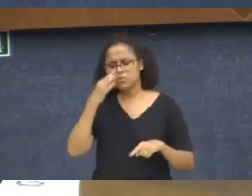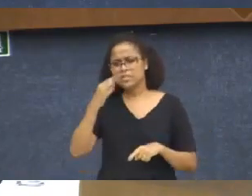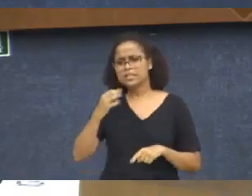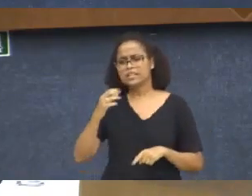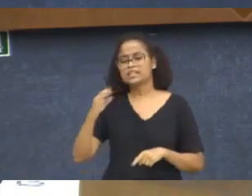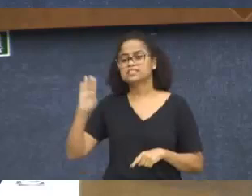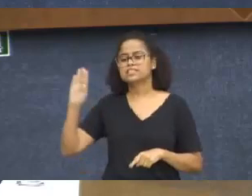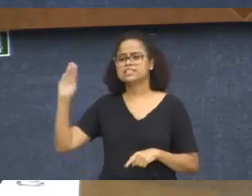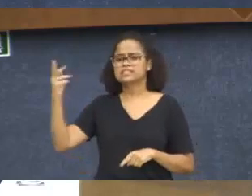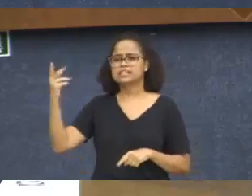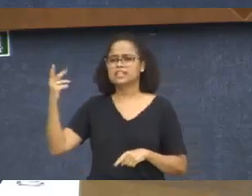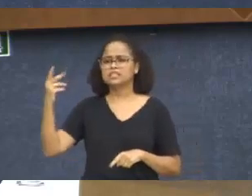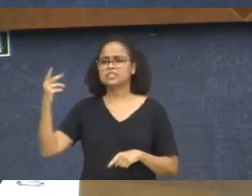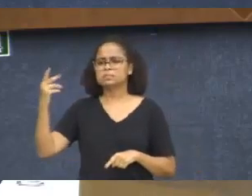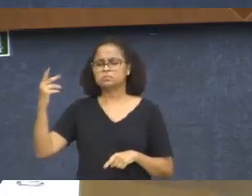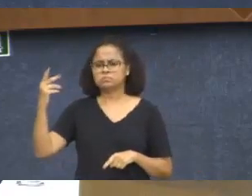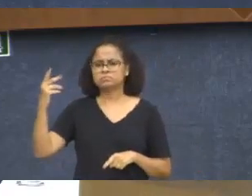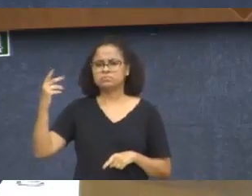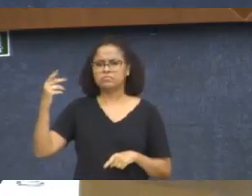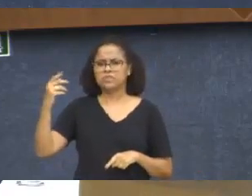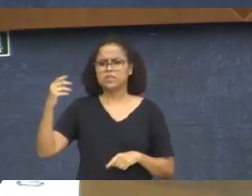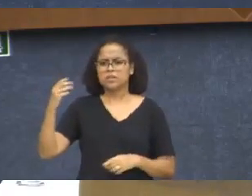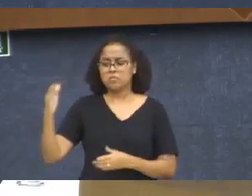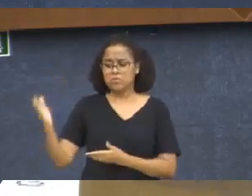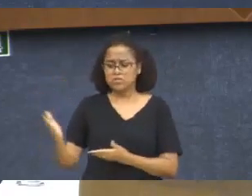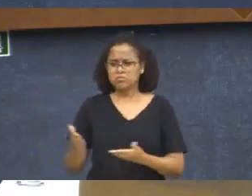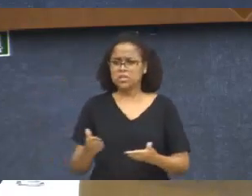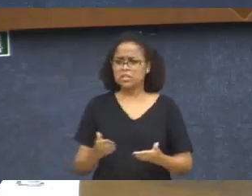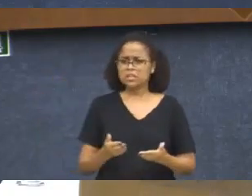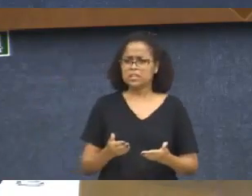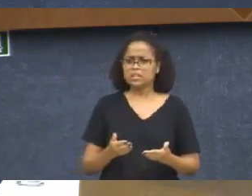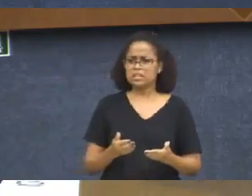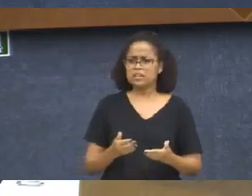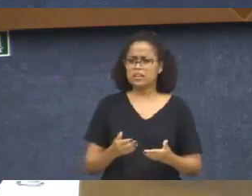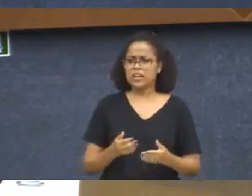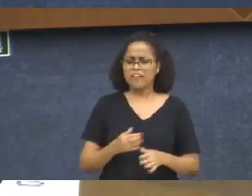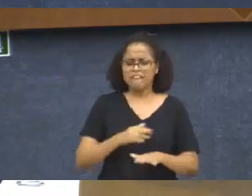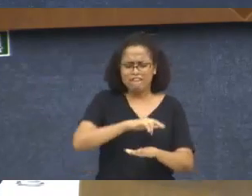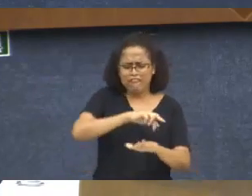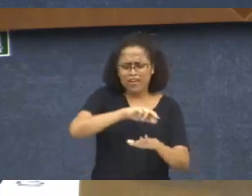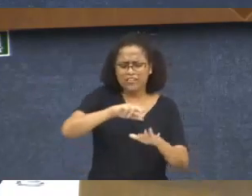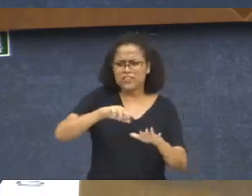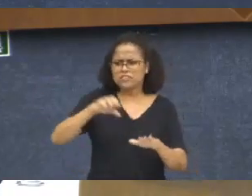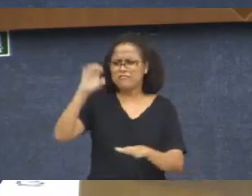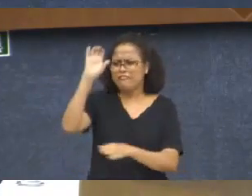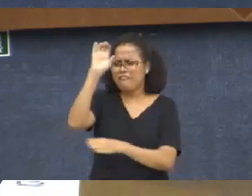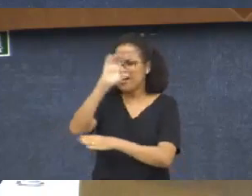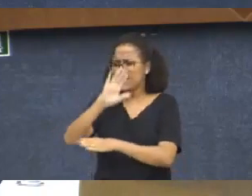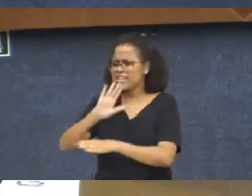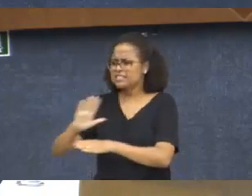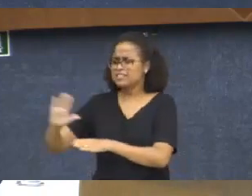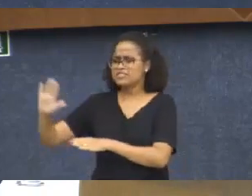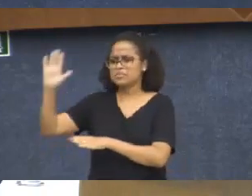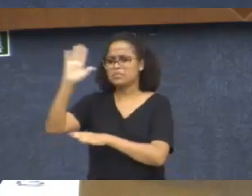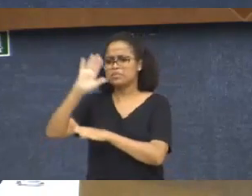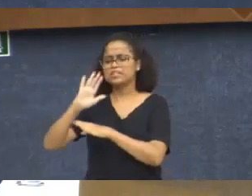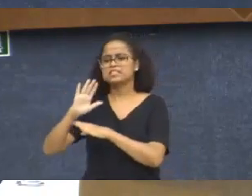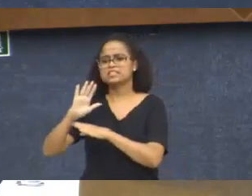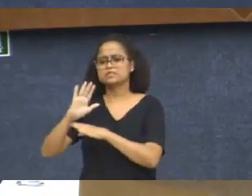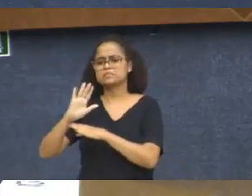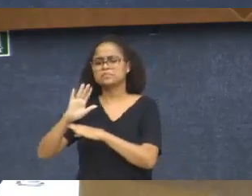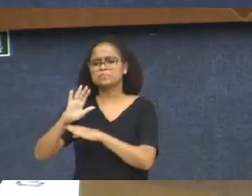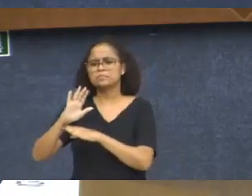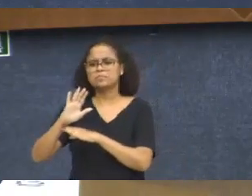essa casa, que tem diversos vereadores de diversas regiões e de diversos setores. E se